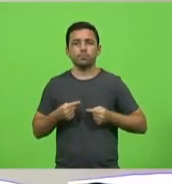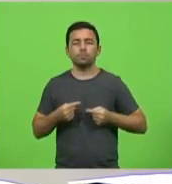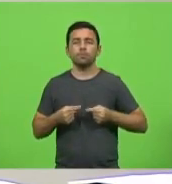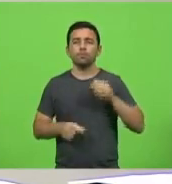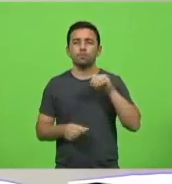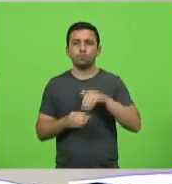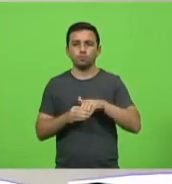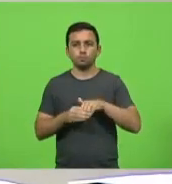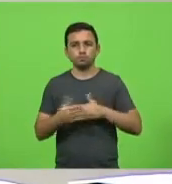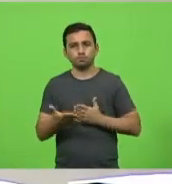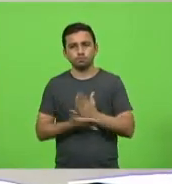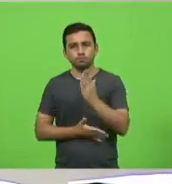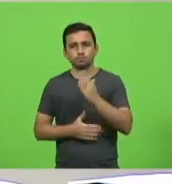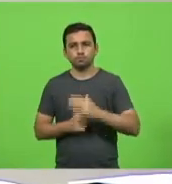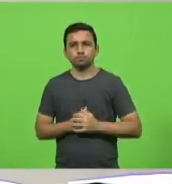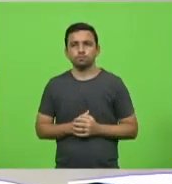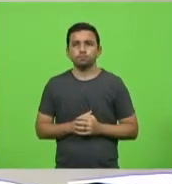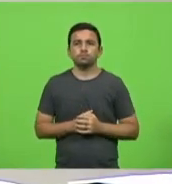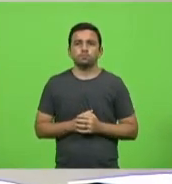votação, aprovado.